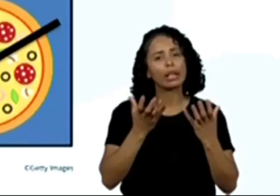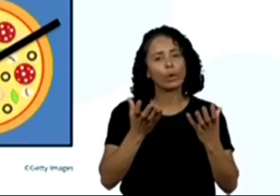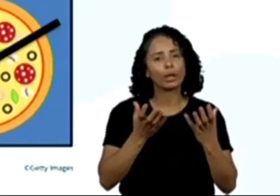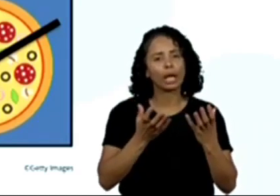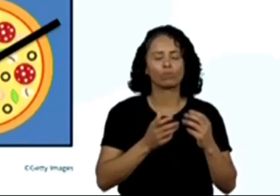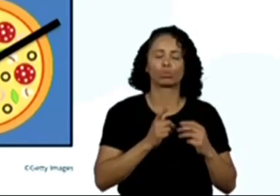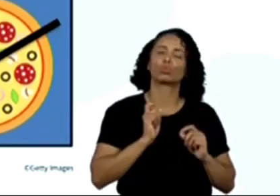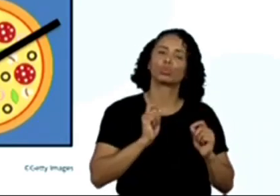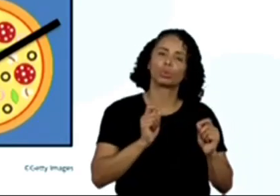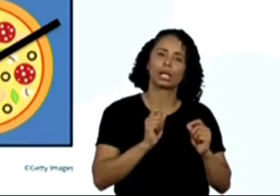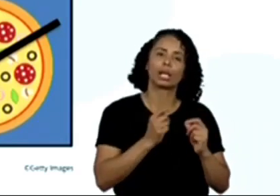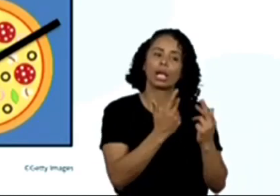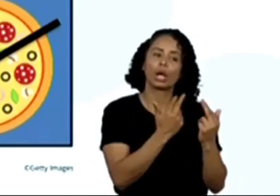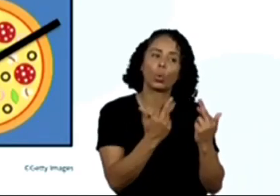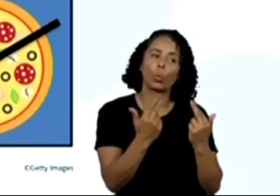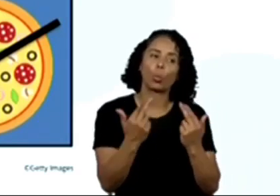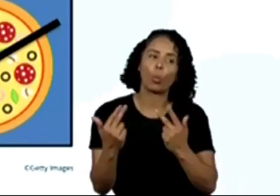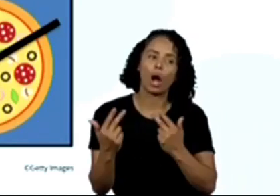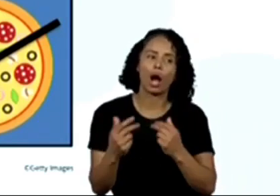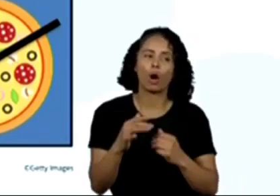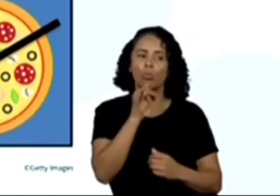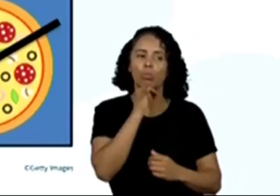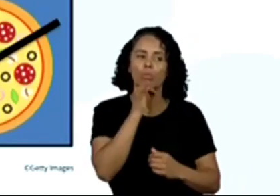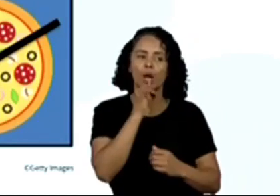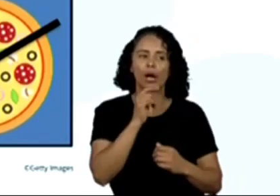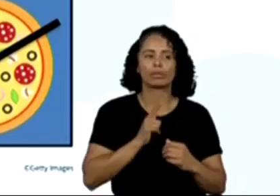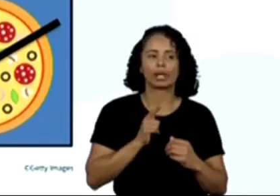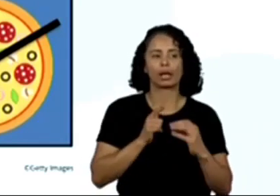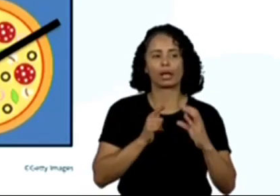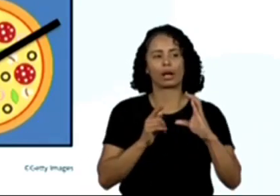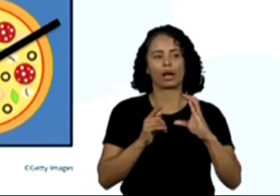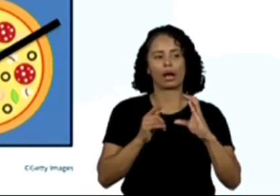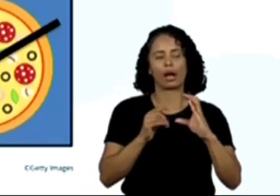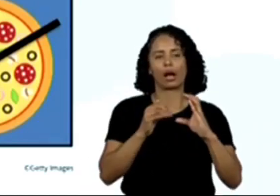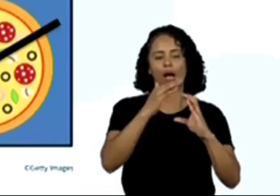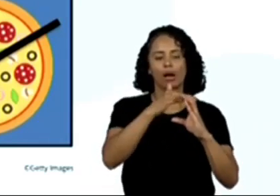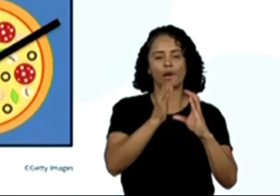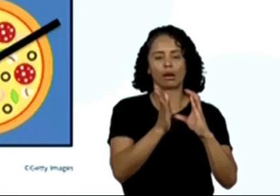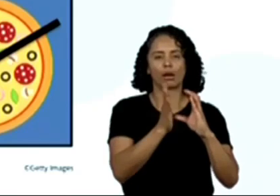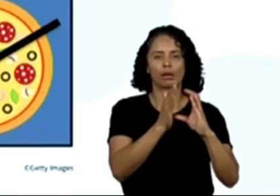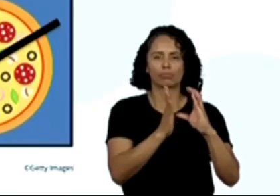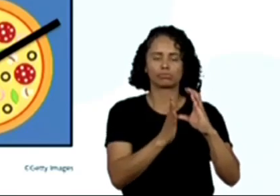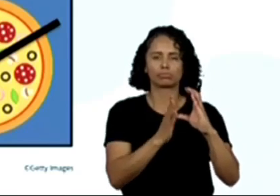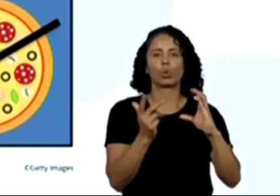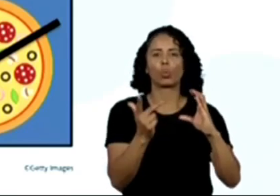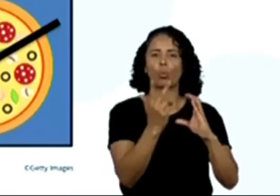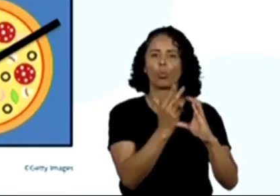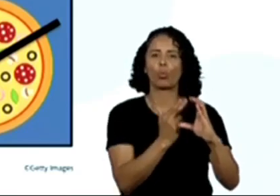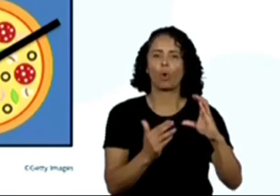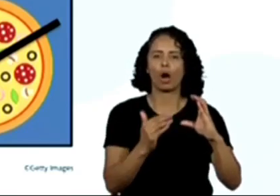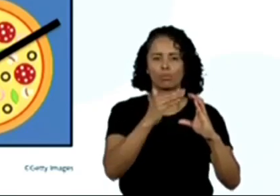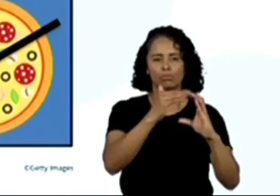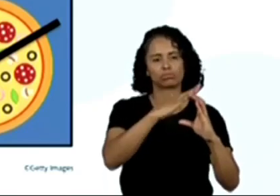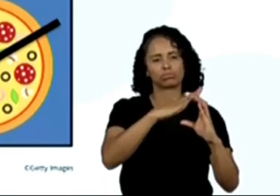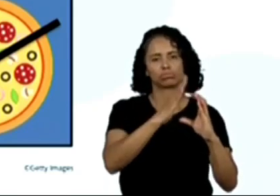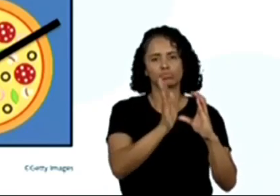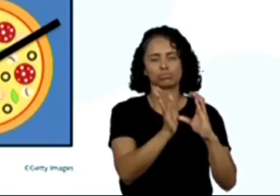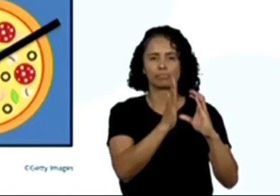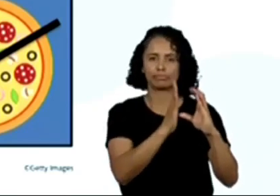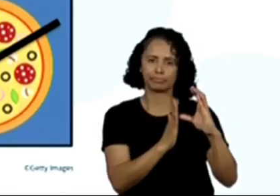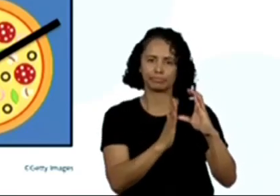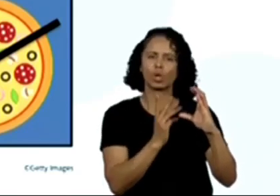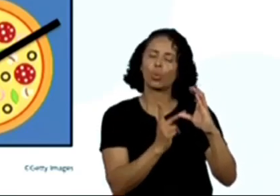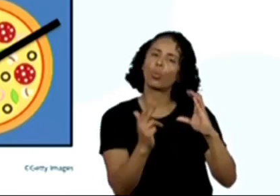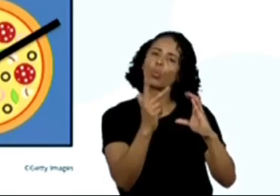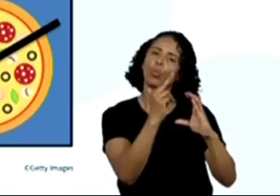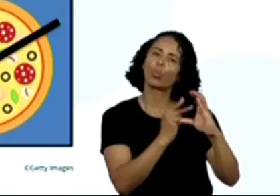eu quero que são 3 partes iguais. E aí de casa? Opção 1, 2, 3, vocês aí na escola, e aí, o que você acha? Olha, a Vitória chamou 2